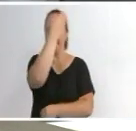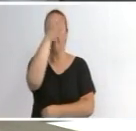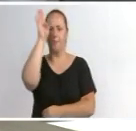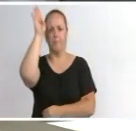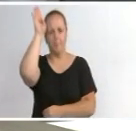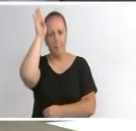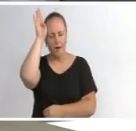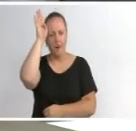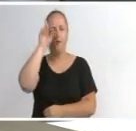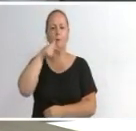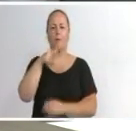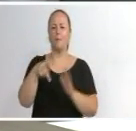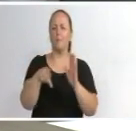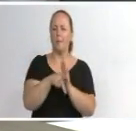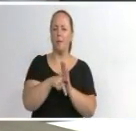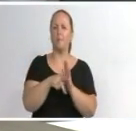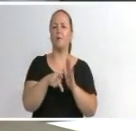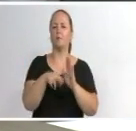MD